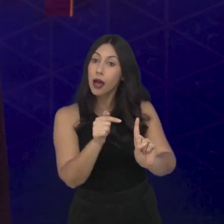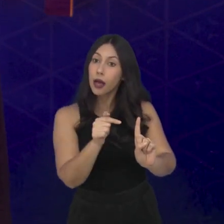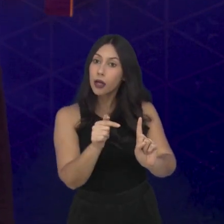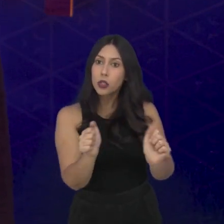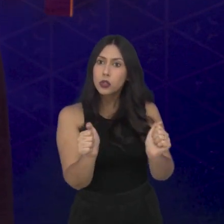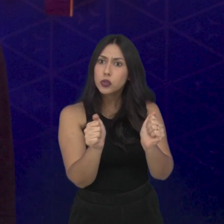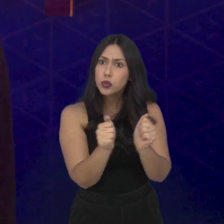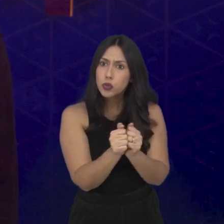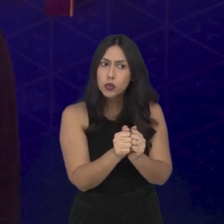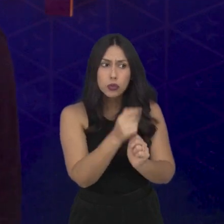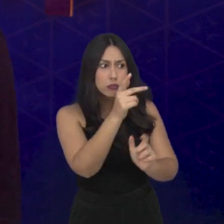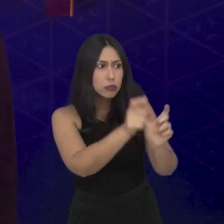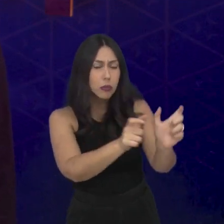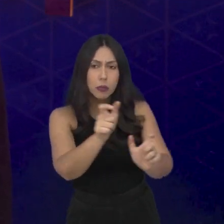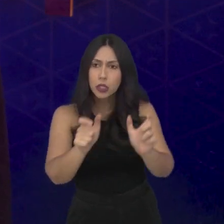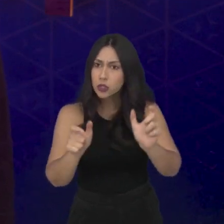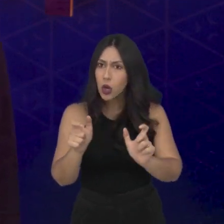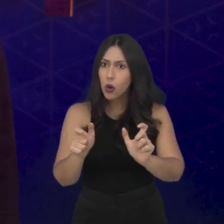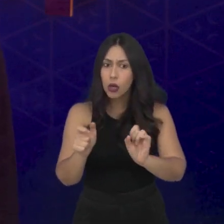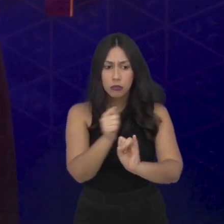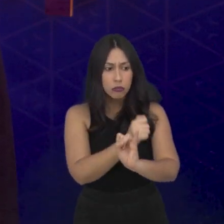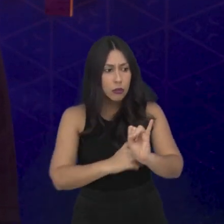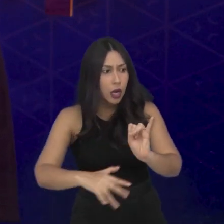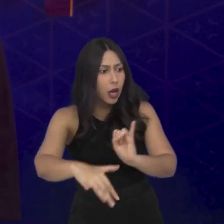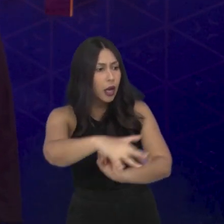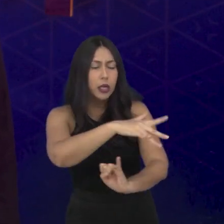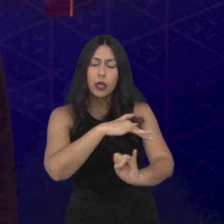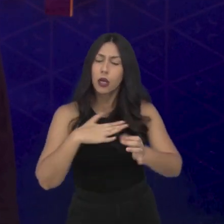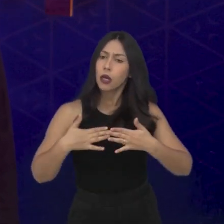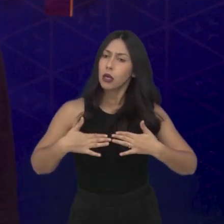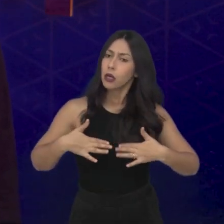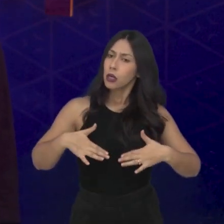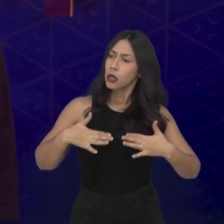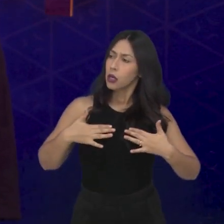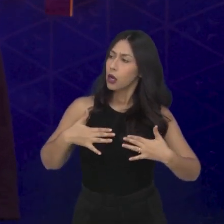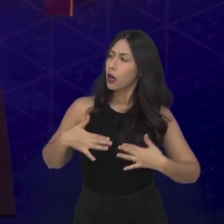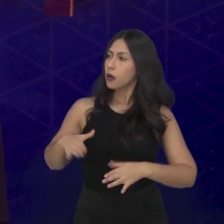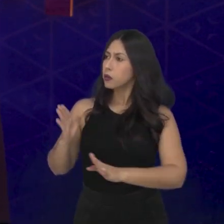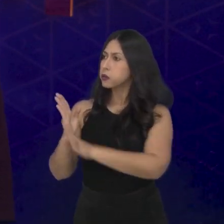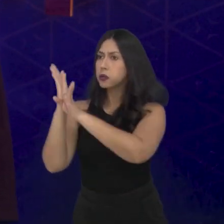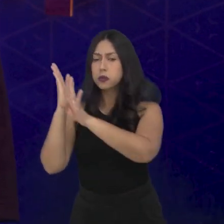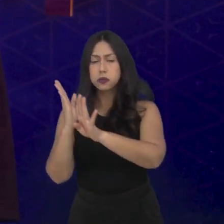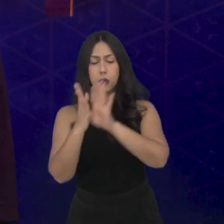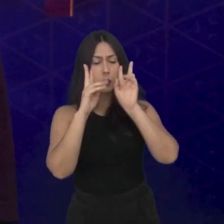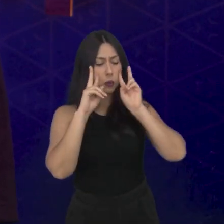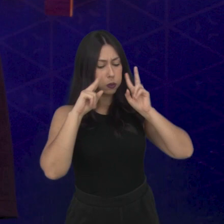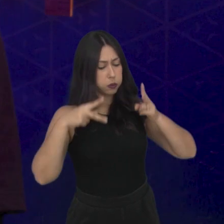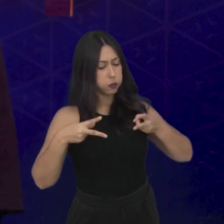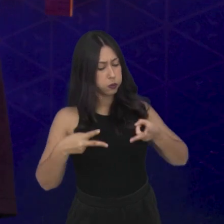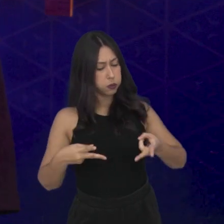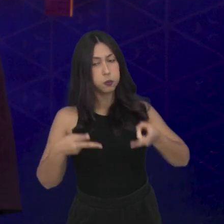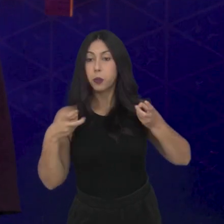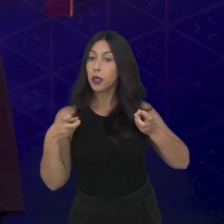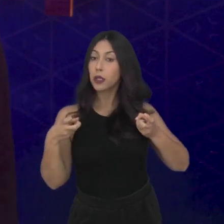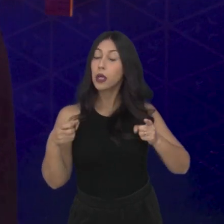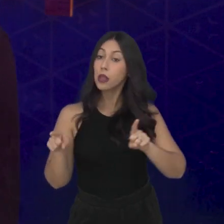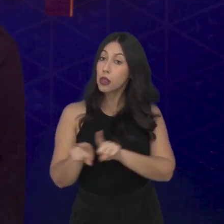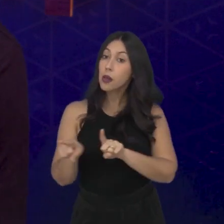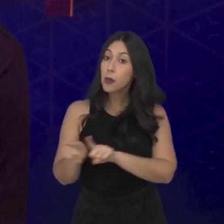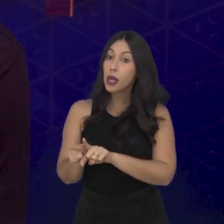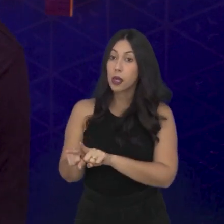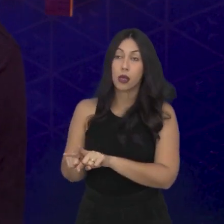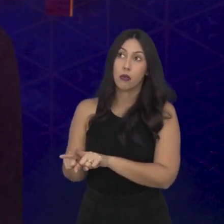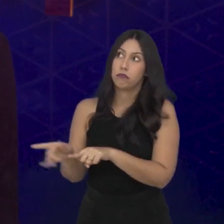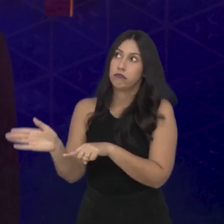se acalmando e descobrindo várias coisas sobre ele mesmo, sobre a vida. Então, tipo, é mais uma obra oriental que vai